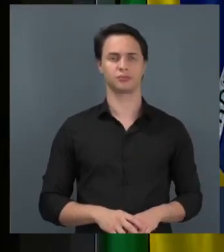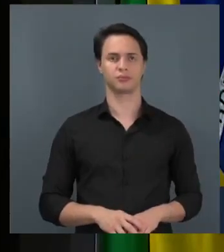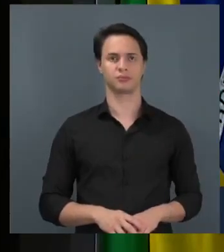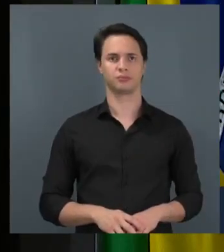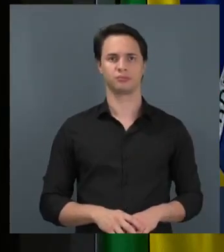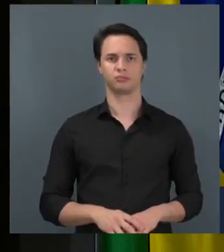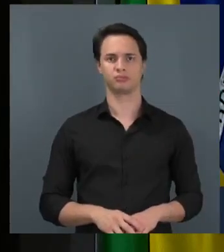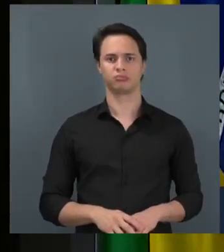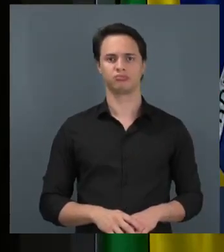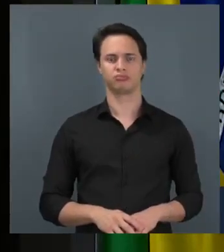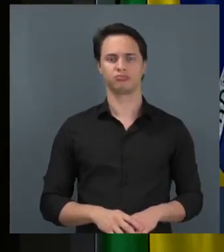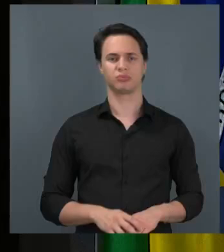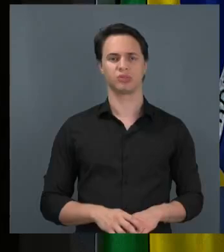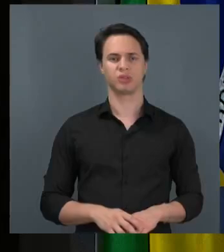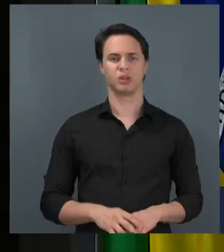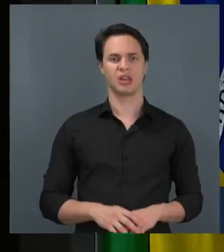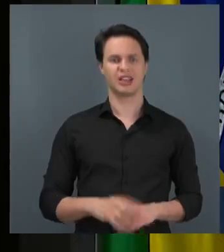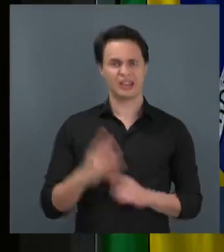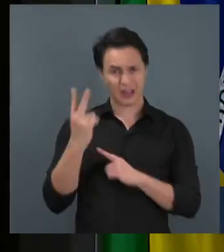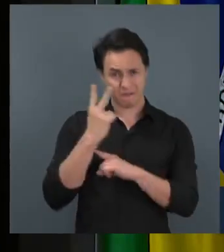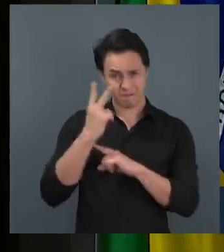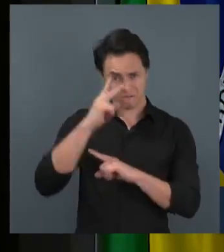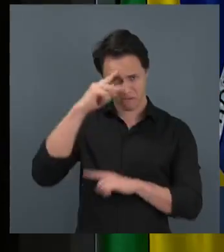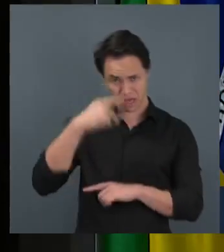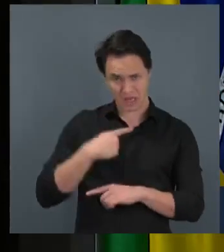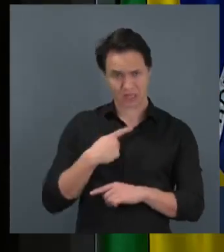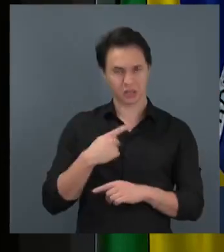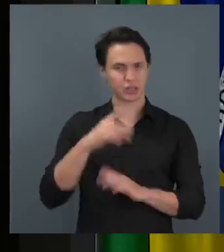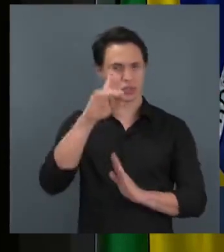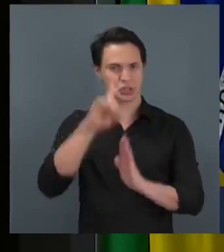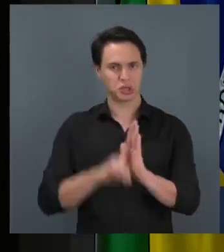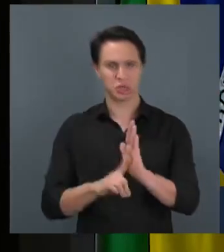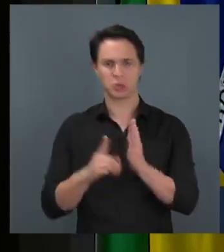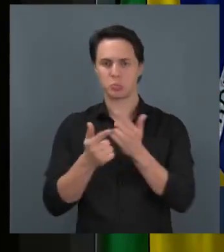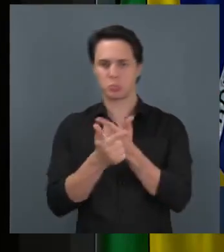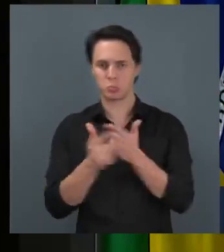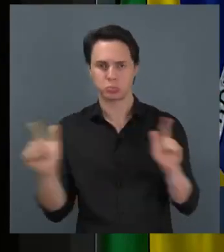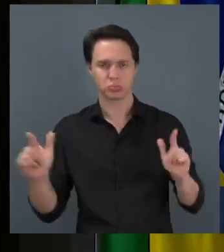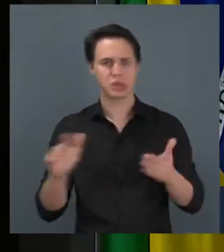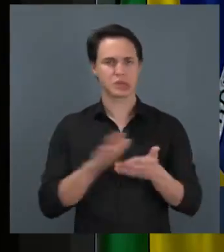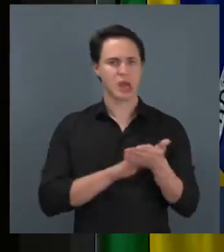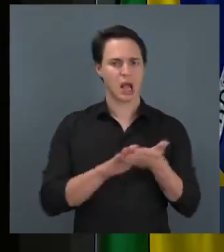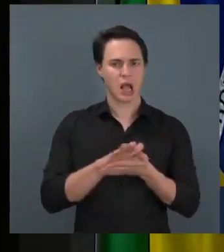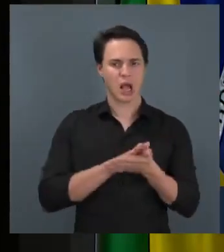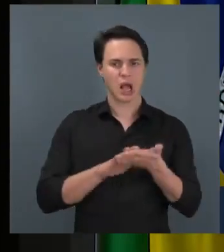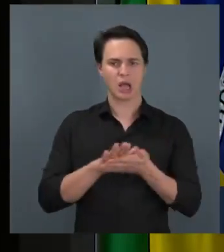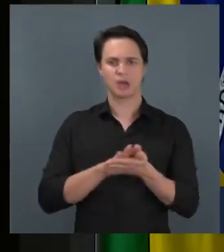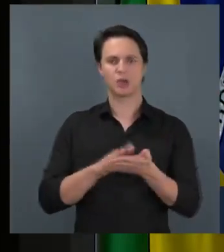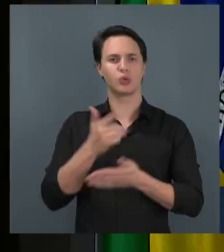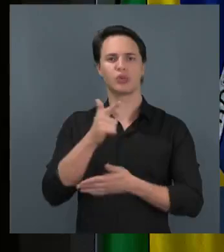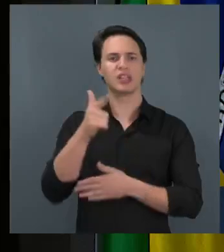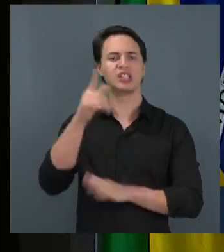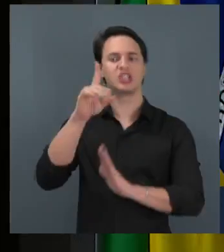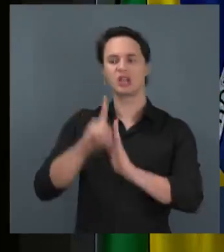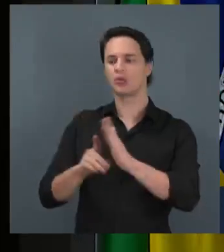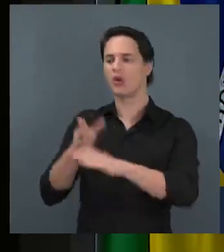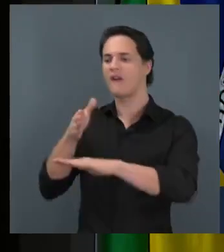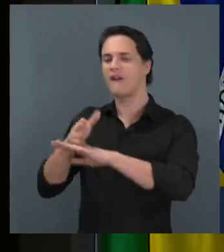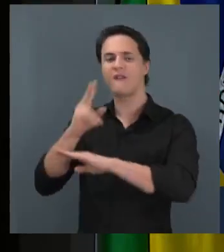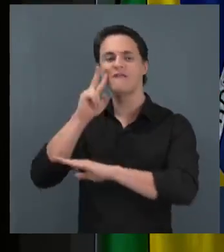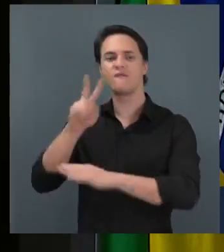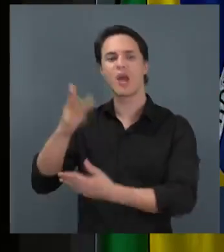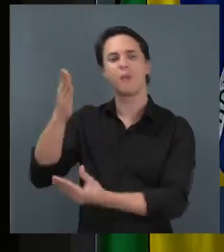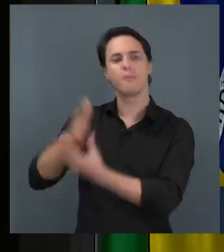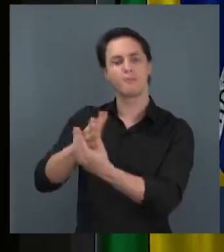direito à defesa, sem direito a acesso aos autos, sem dupla jurisdição, ou seja, sem o